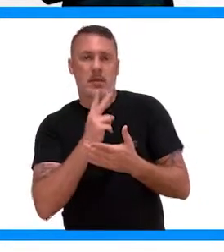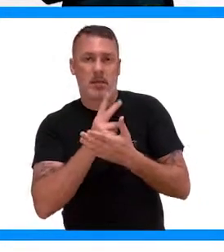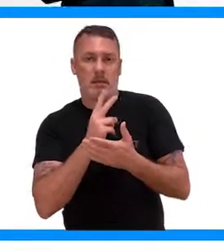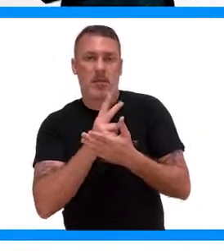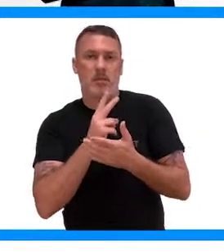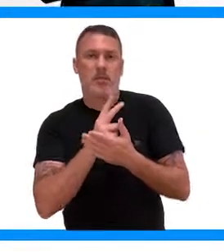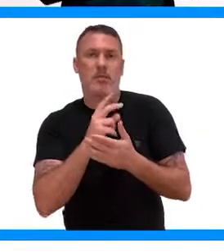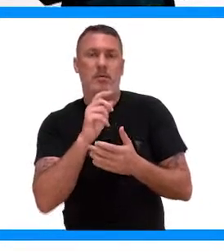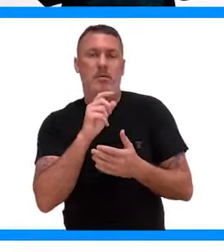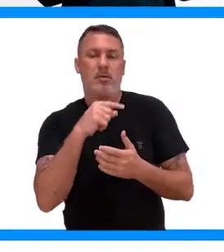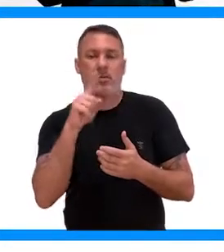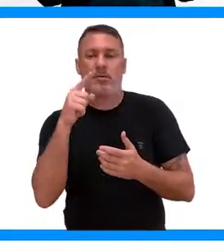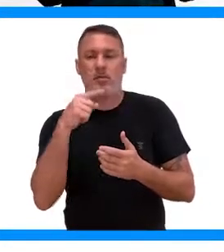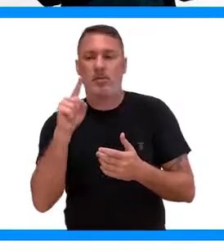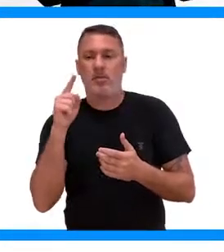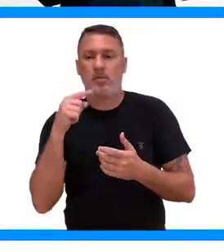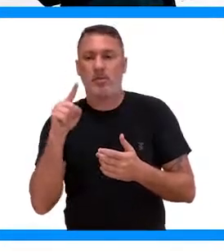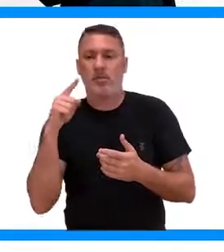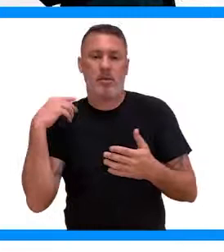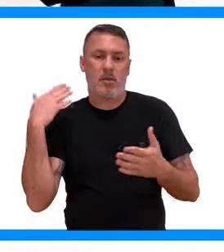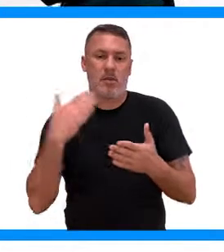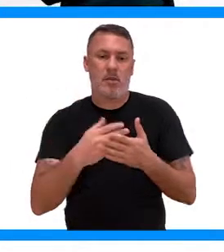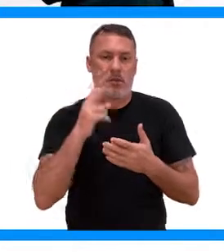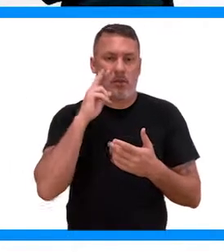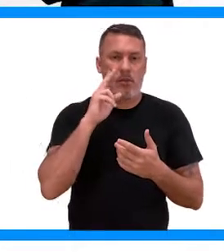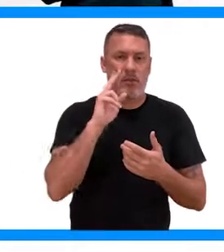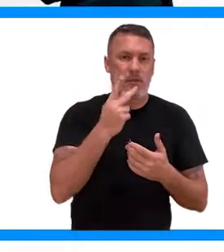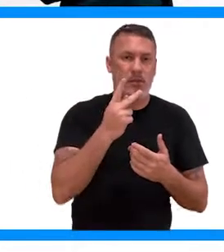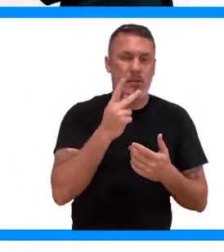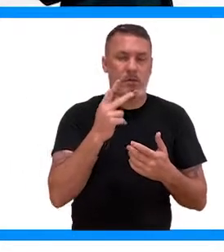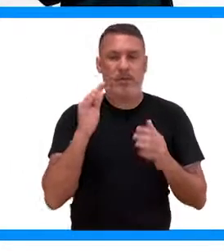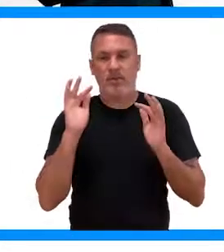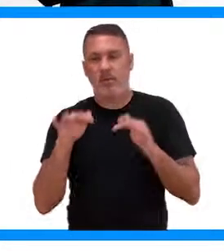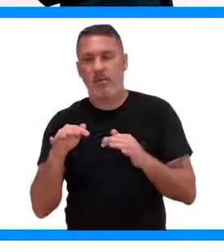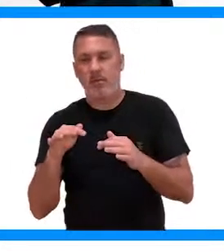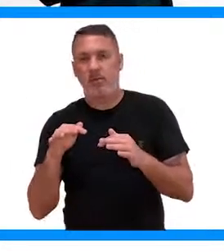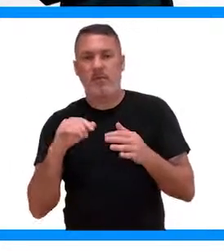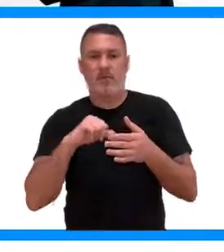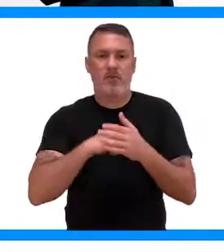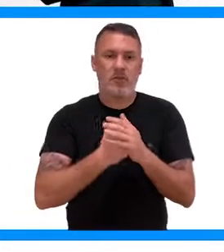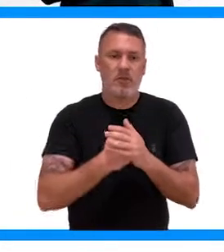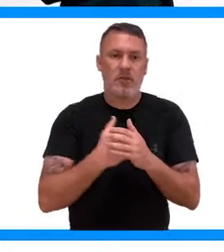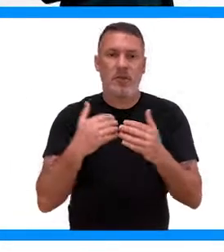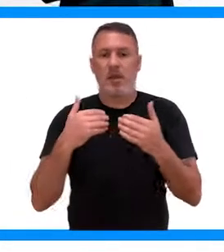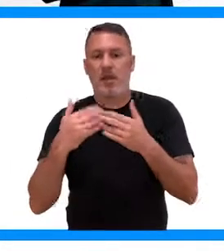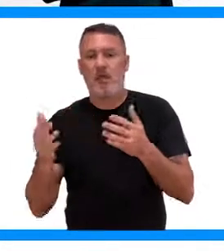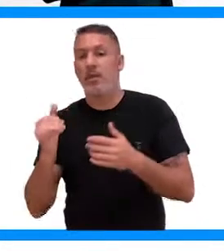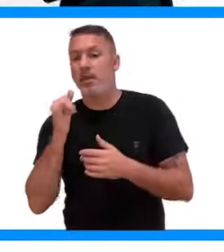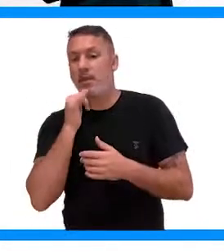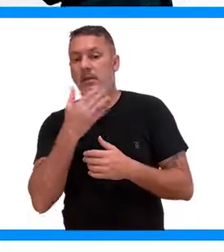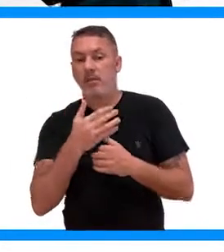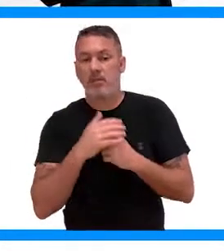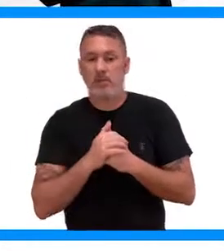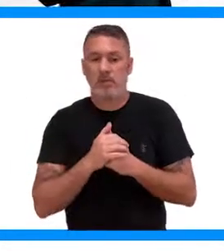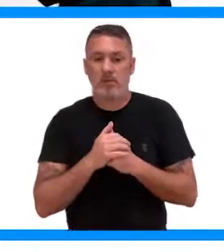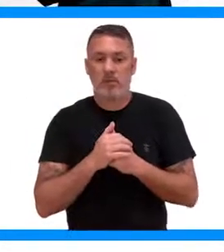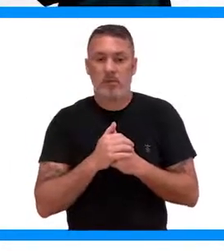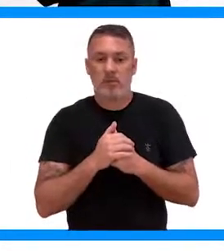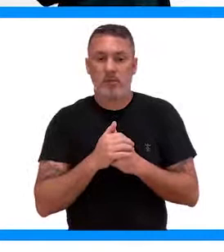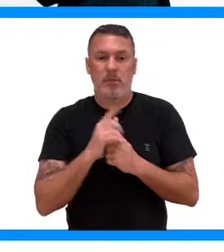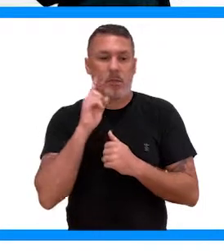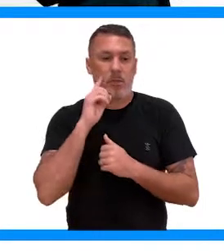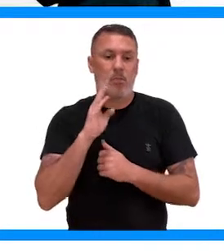o acento as palavras que têm o H entre uma vogal fechada e uma aberta.